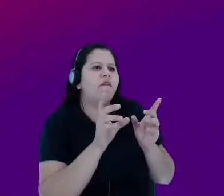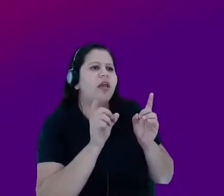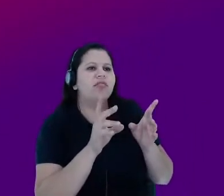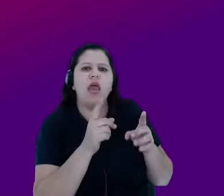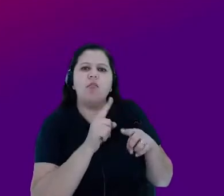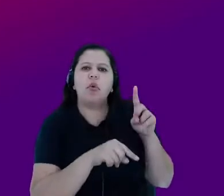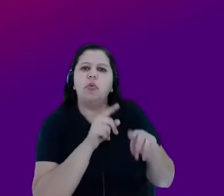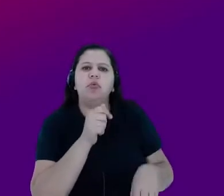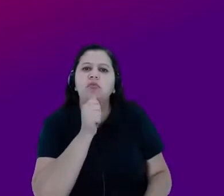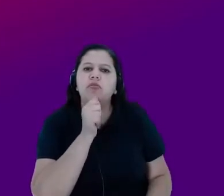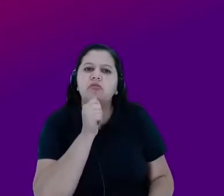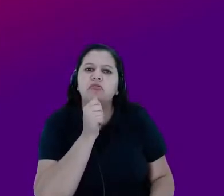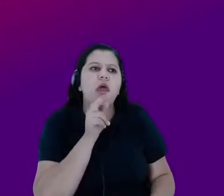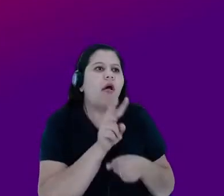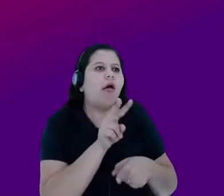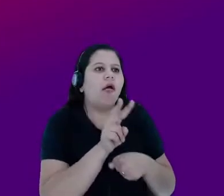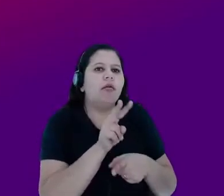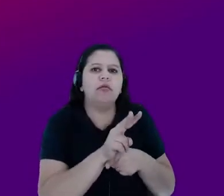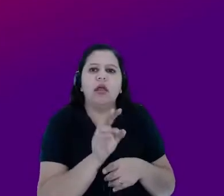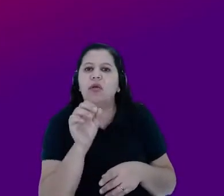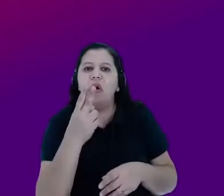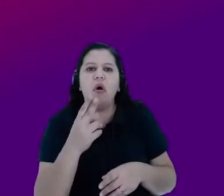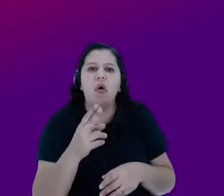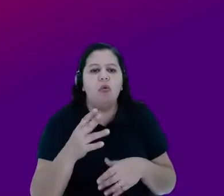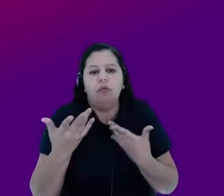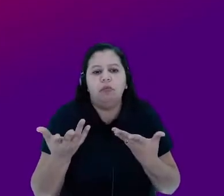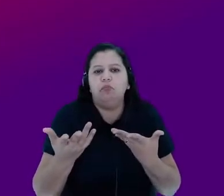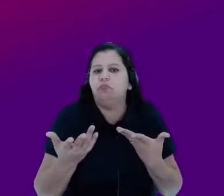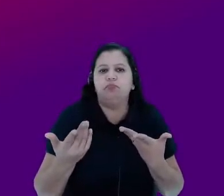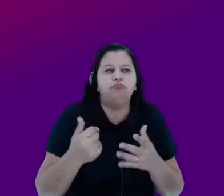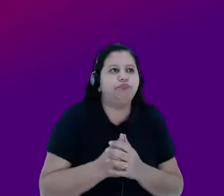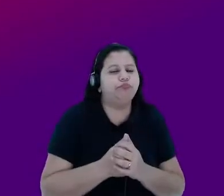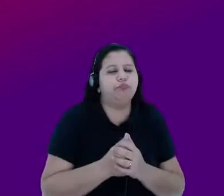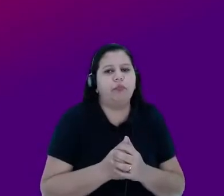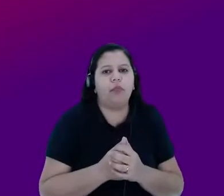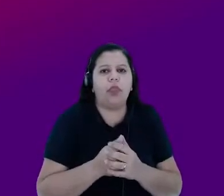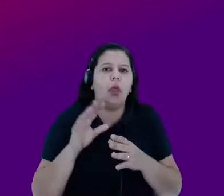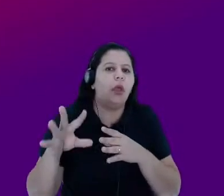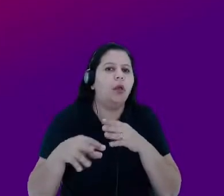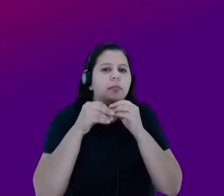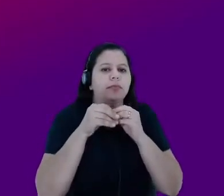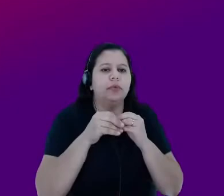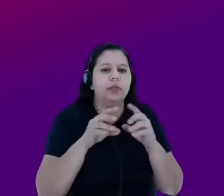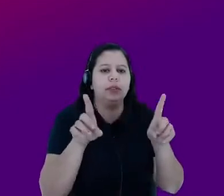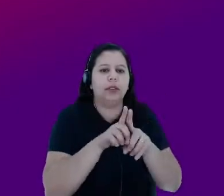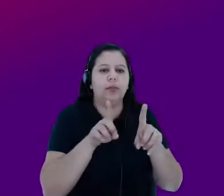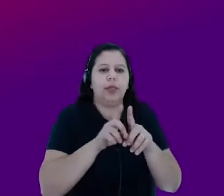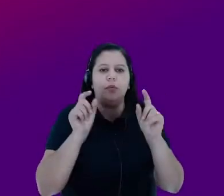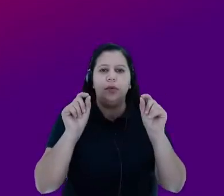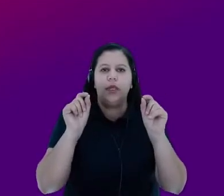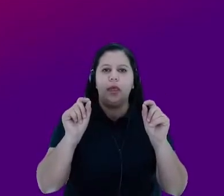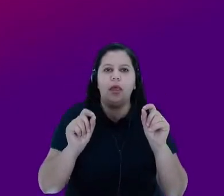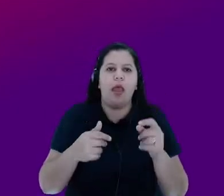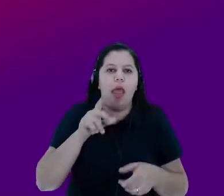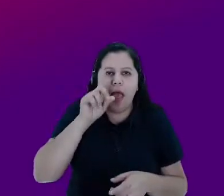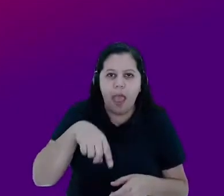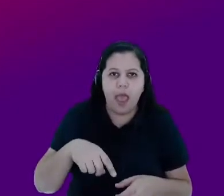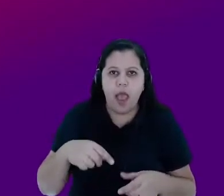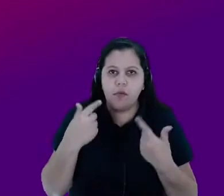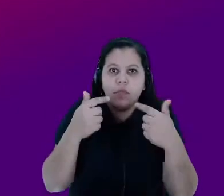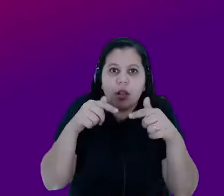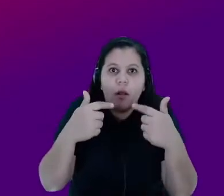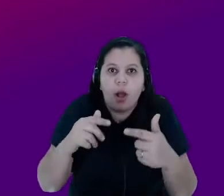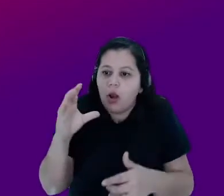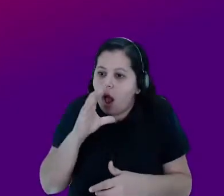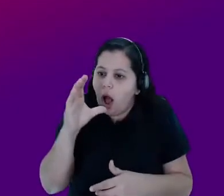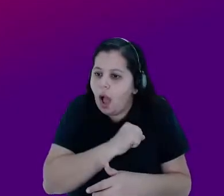assistência ou oferecer como opcional. Outro ponto que foi citado é a questão da agilidade, tá? Então, hoje em dia a gente quer tudo